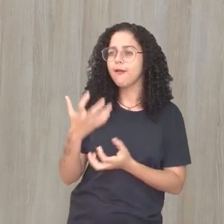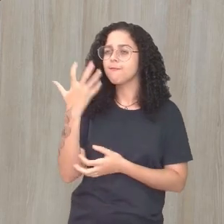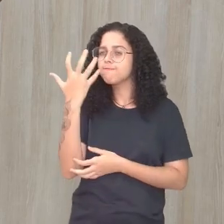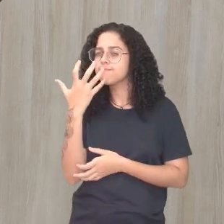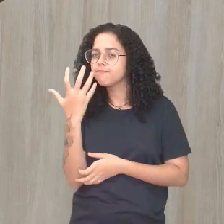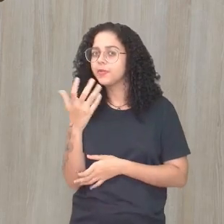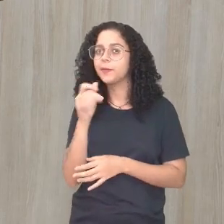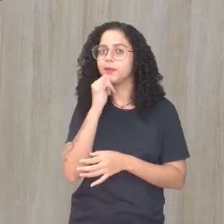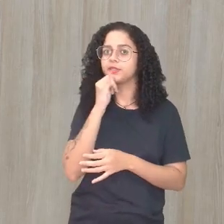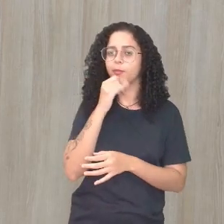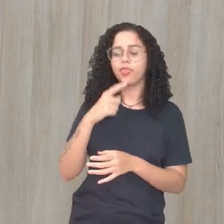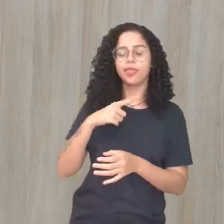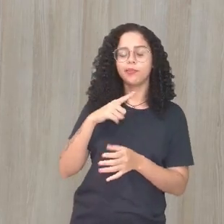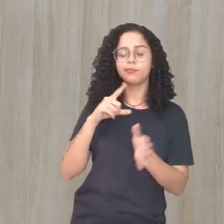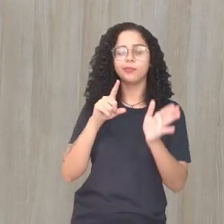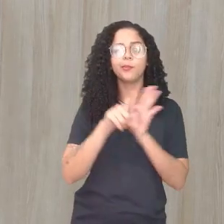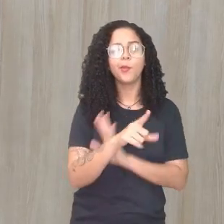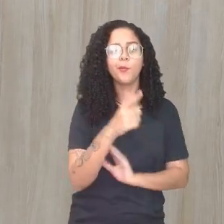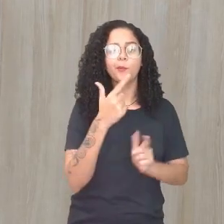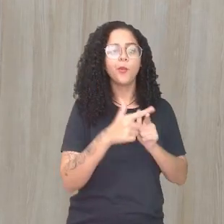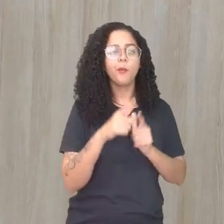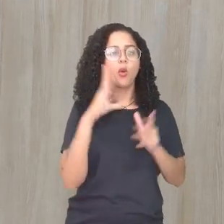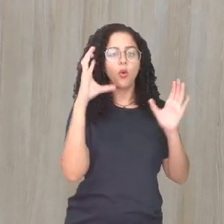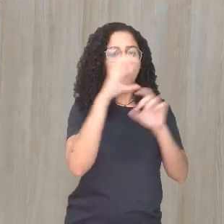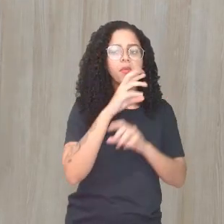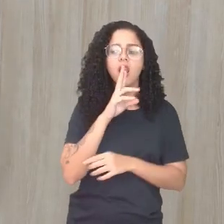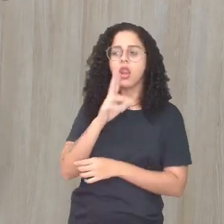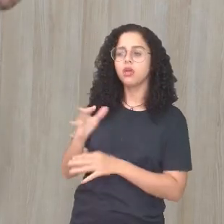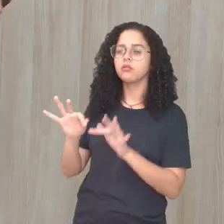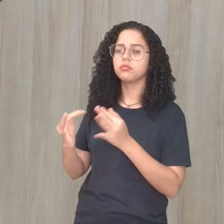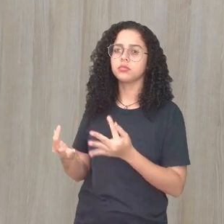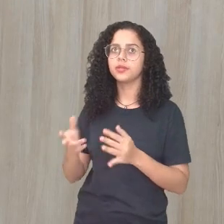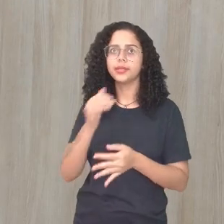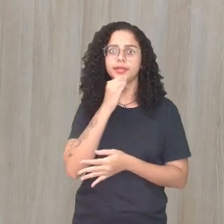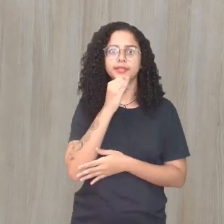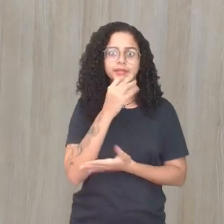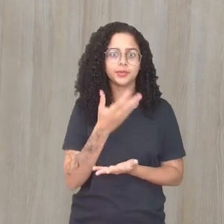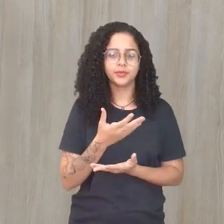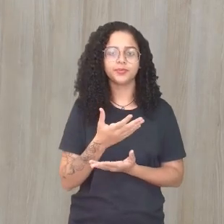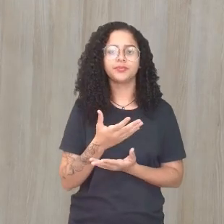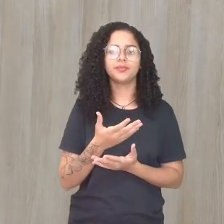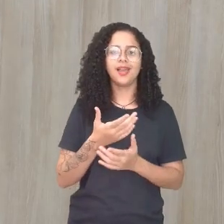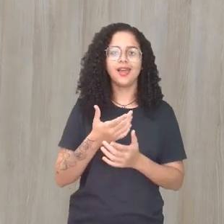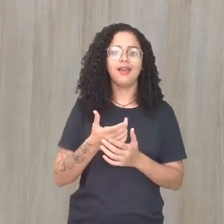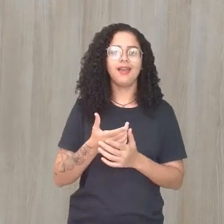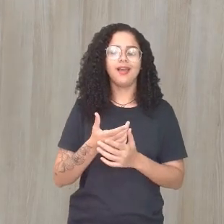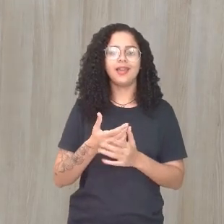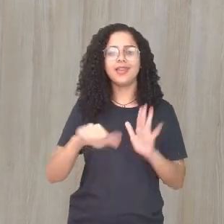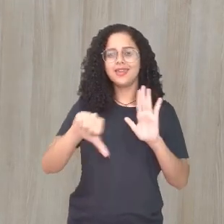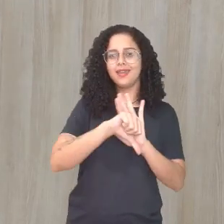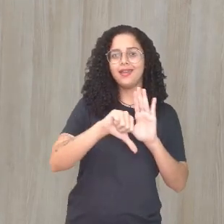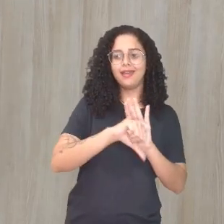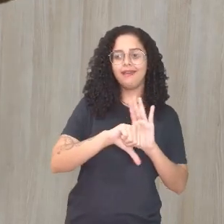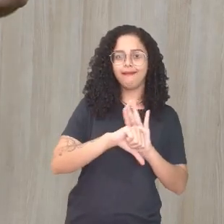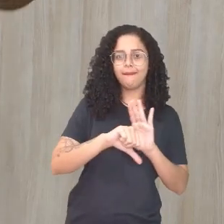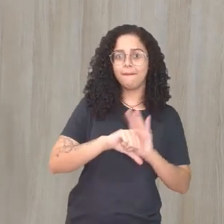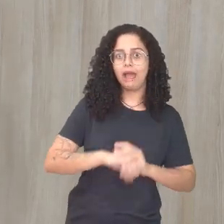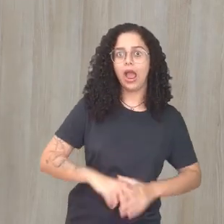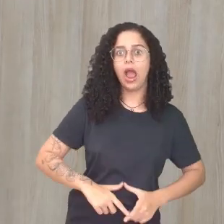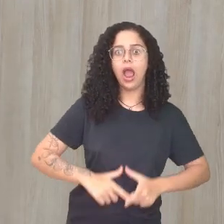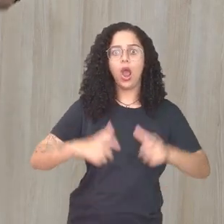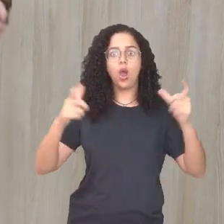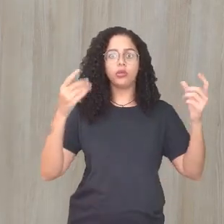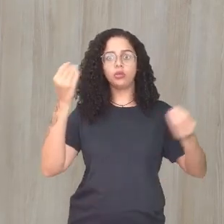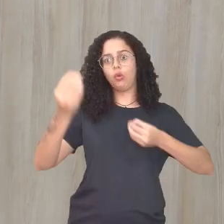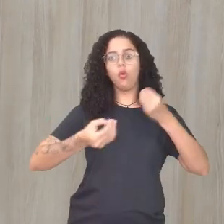problemas complexos, né? Tipo, né? Vamos dar um exemplo aqui. A criminalidade está muito alta. Como é